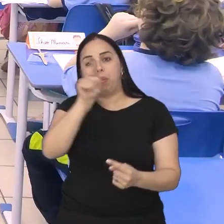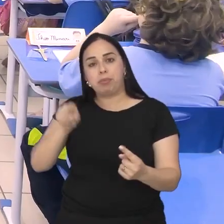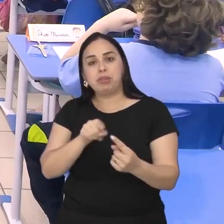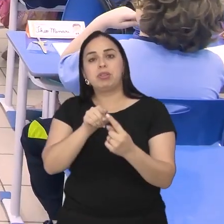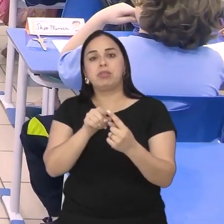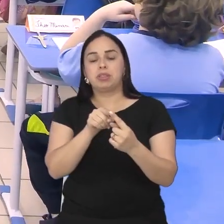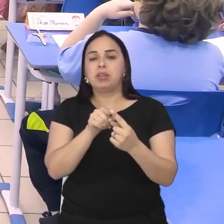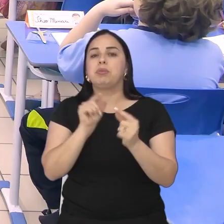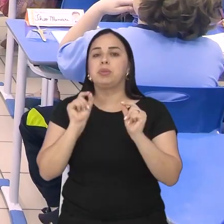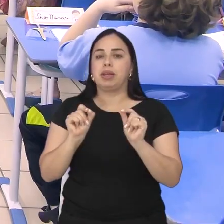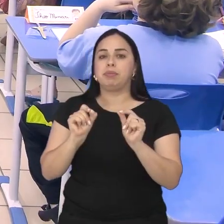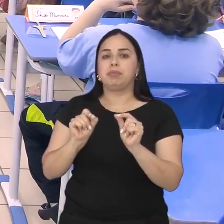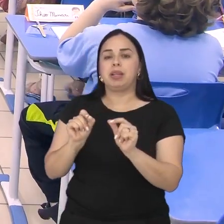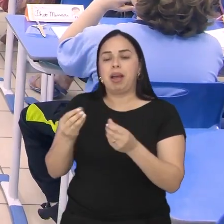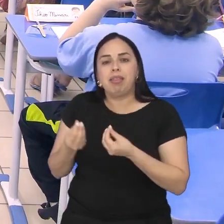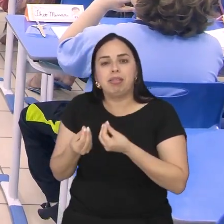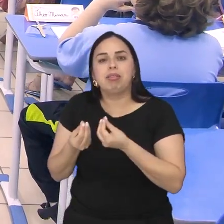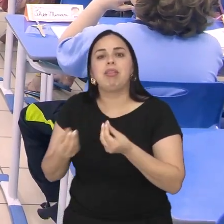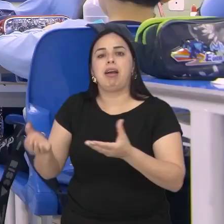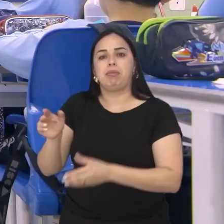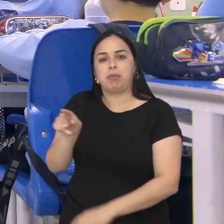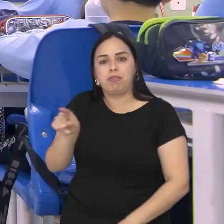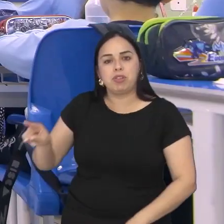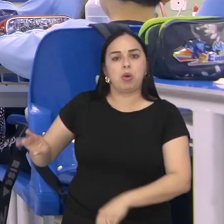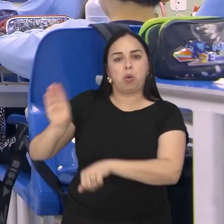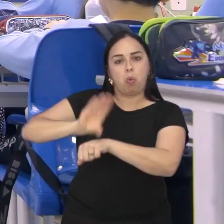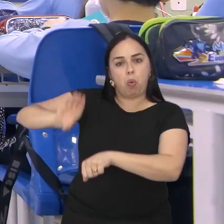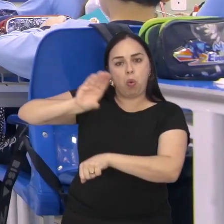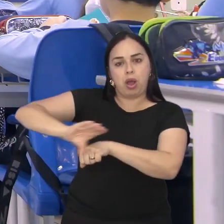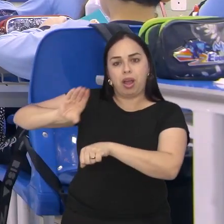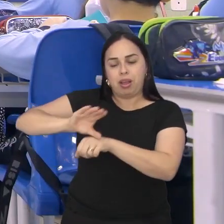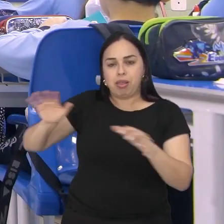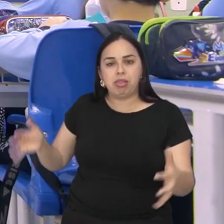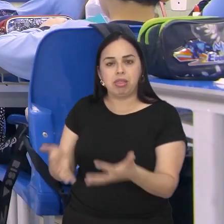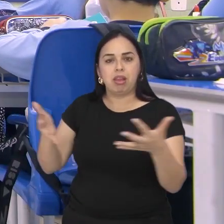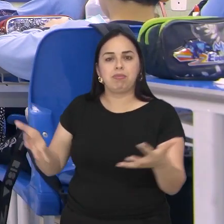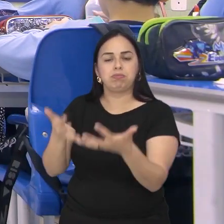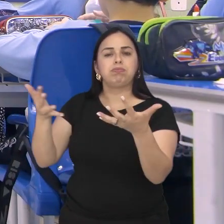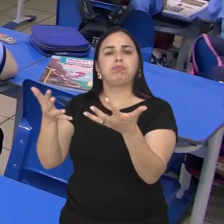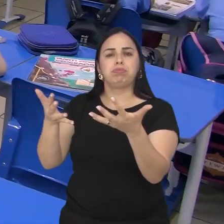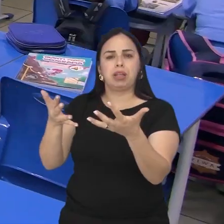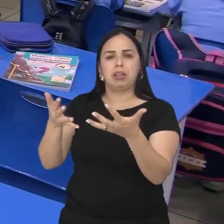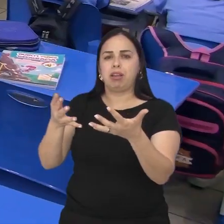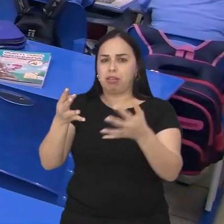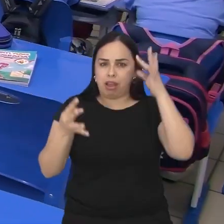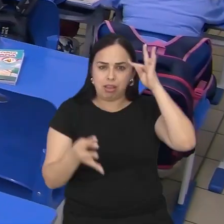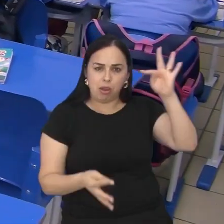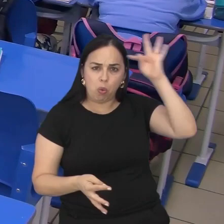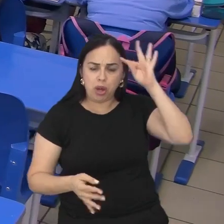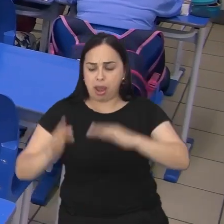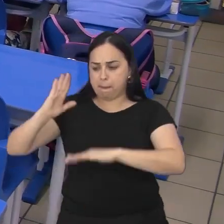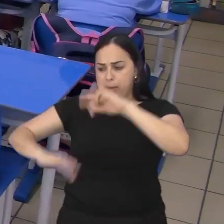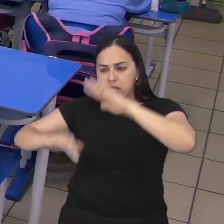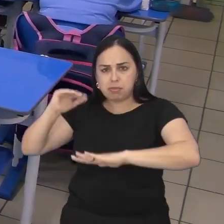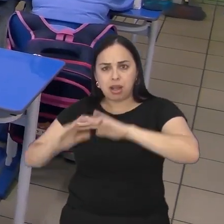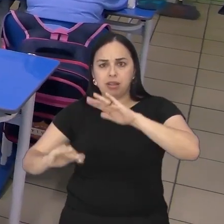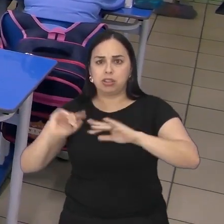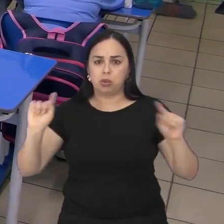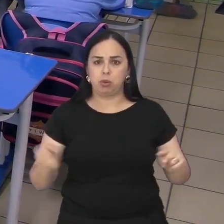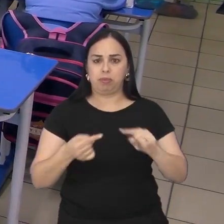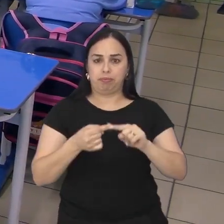A ideia é trabalhar o conceito de formação continuada dos professores, que é o estímulo da reflexão da teoria e da prática